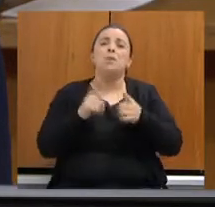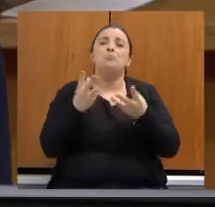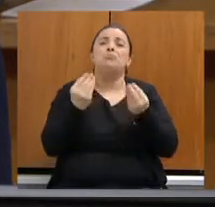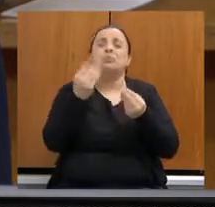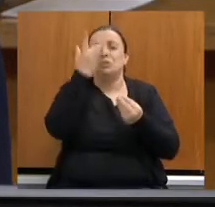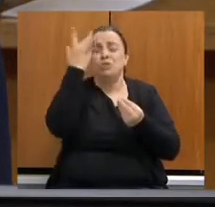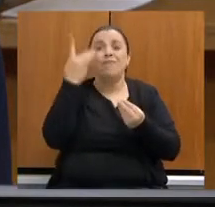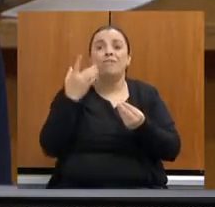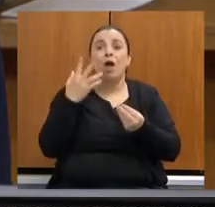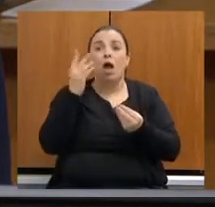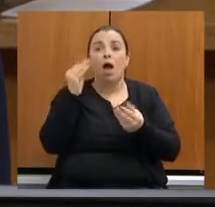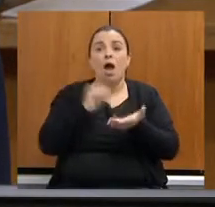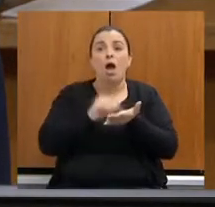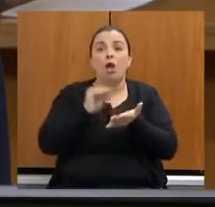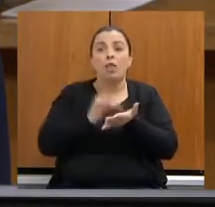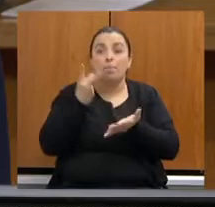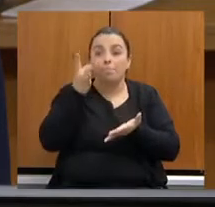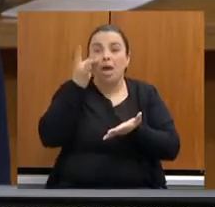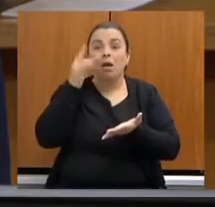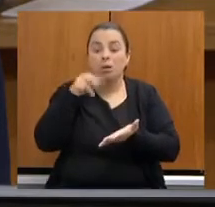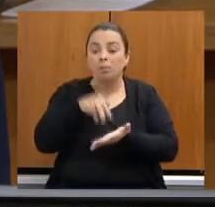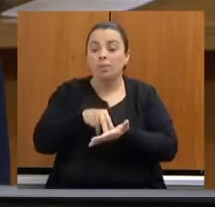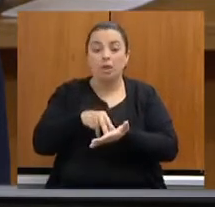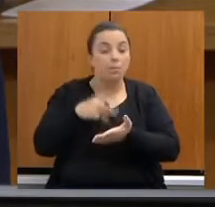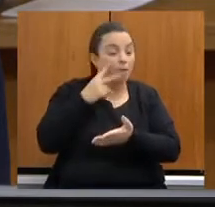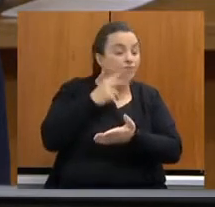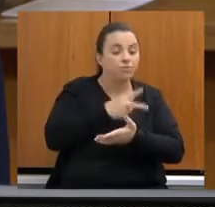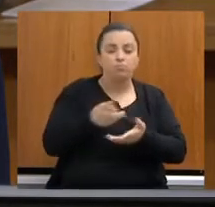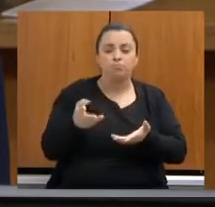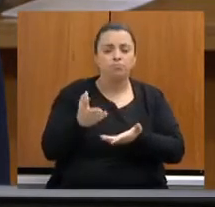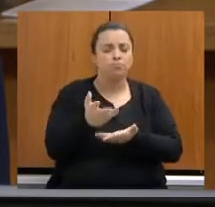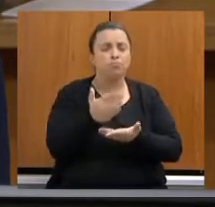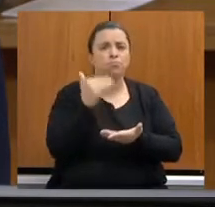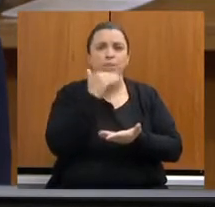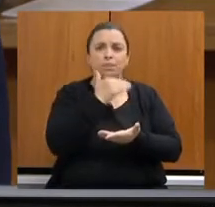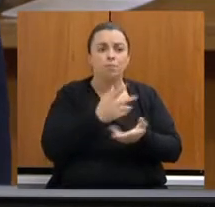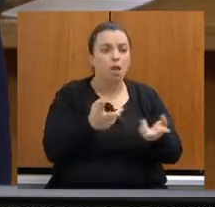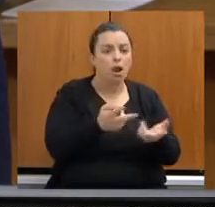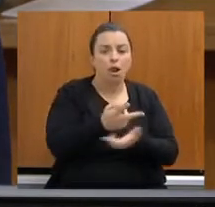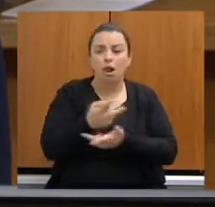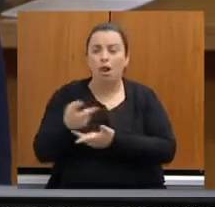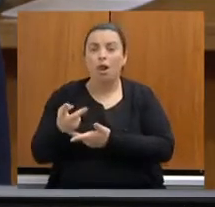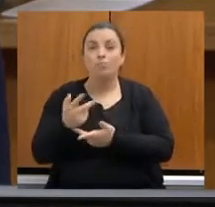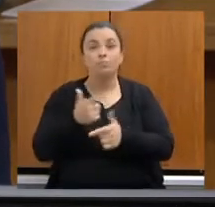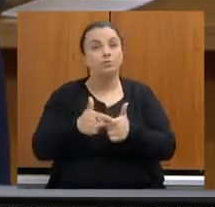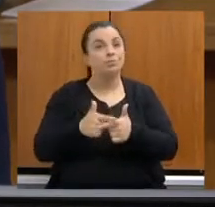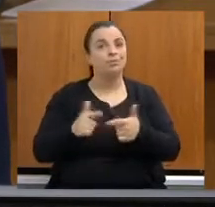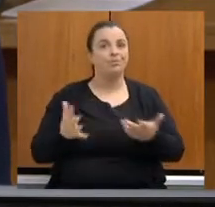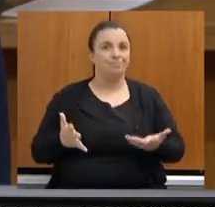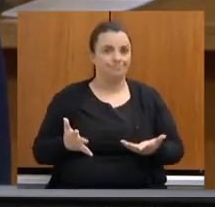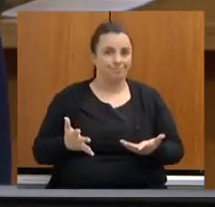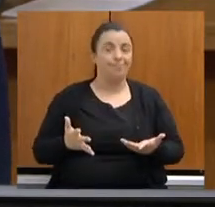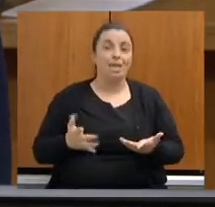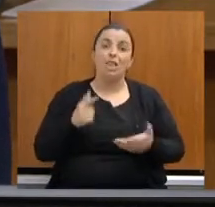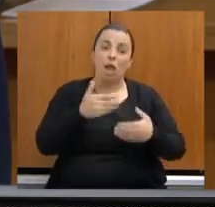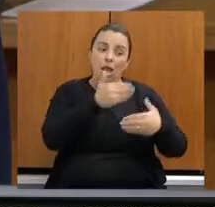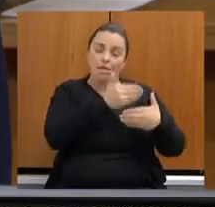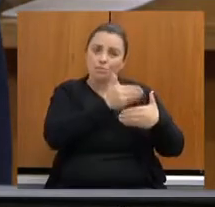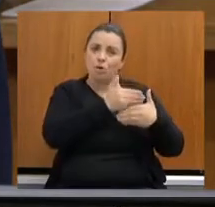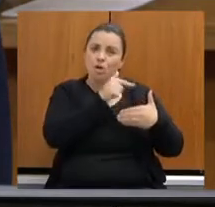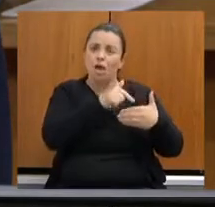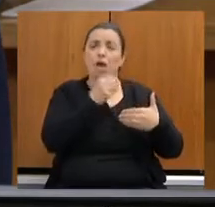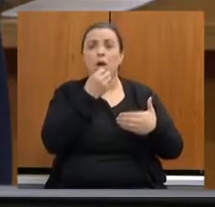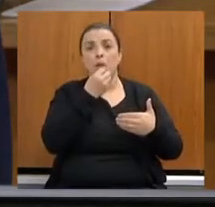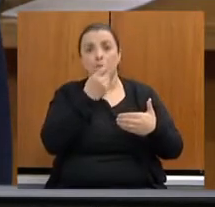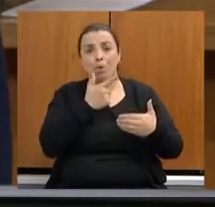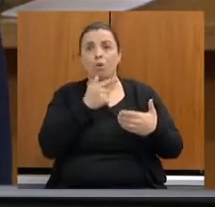eu não tenho dúvida de que essas barragens elas são muito importantes não só para segurar saírem da população mas porque